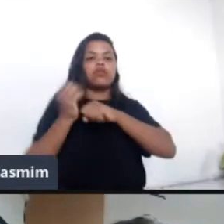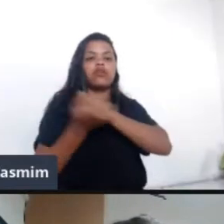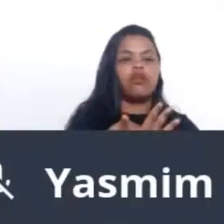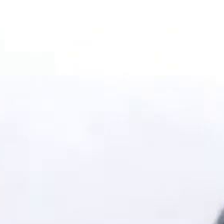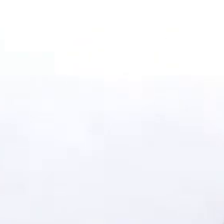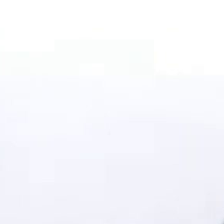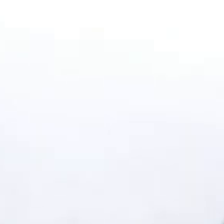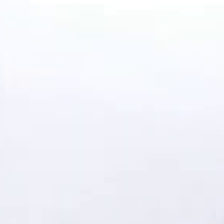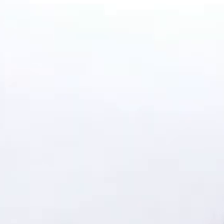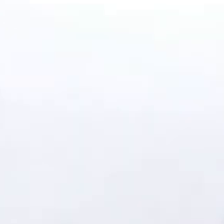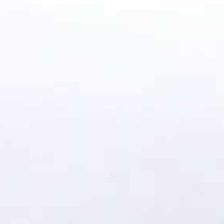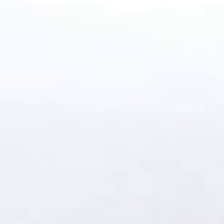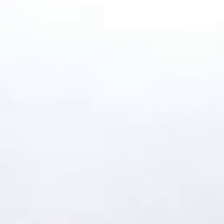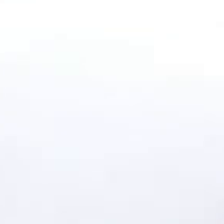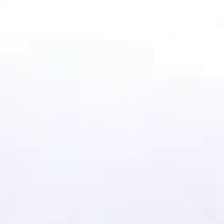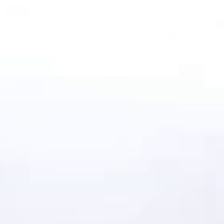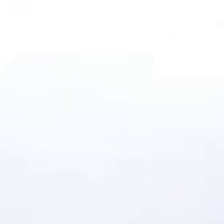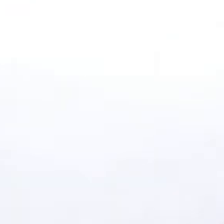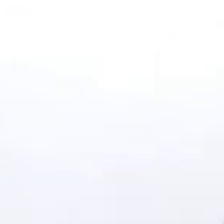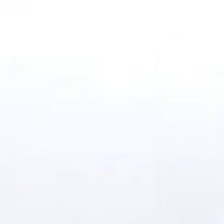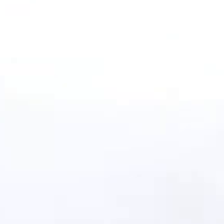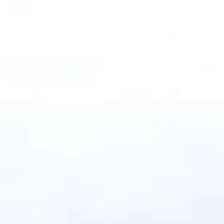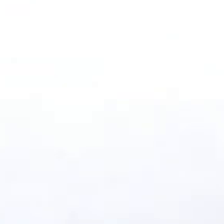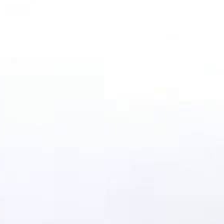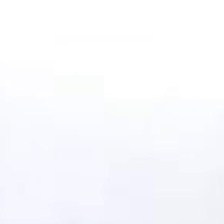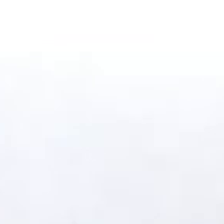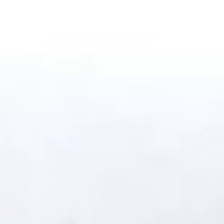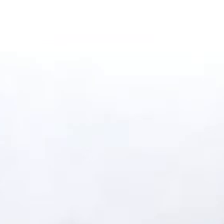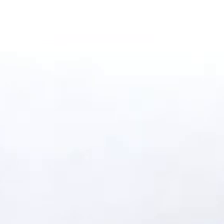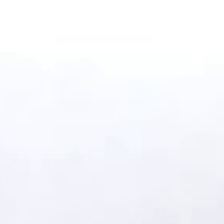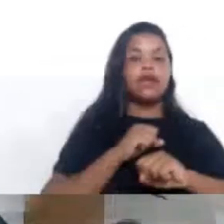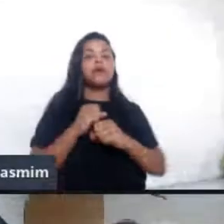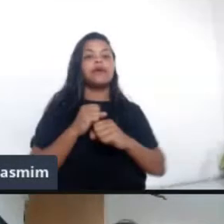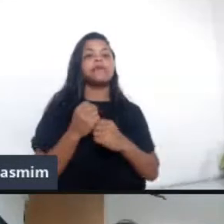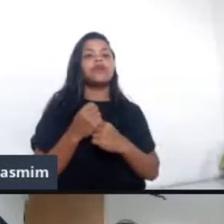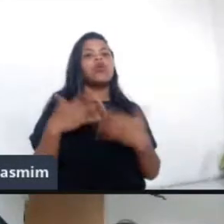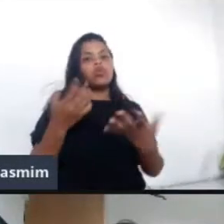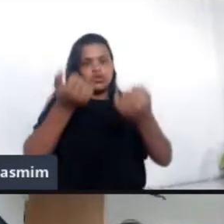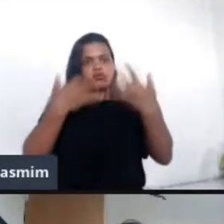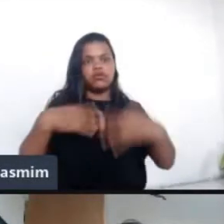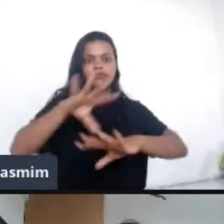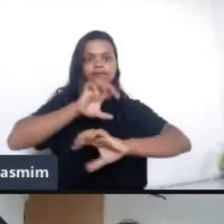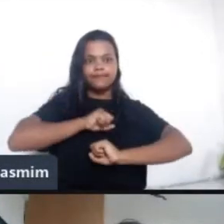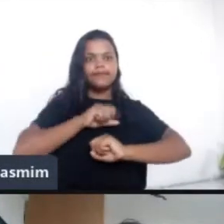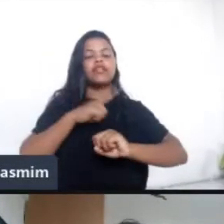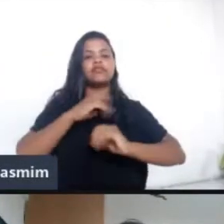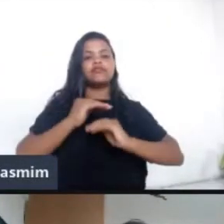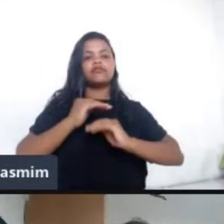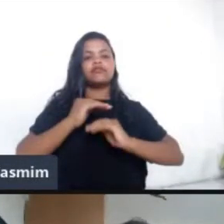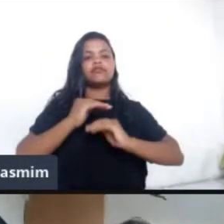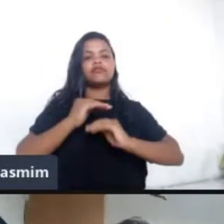ela recebe, quando eu digo recebe, ela se depara com o SARS-CoV-2. Então, deixa eu ver